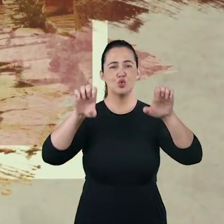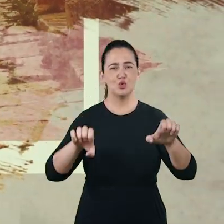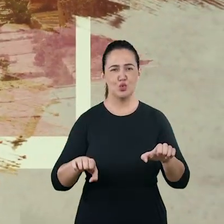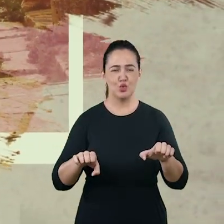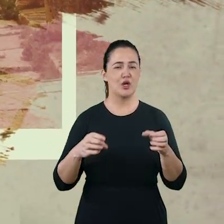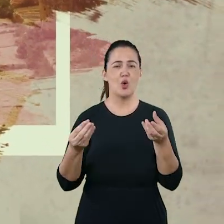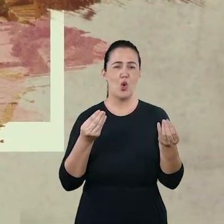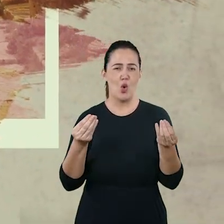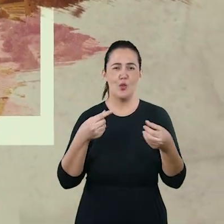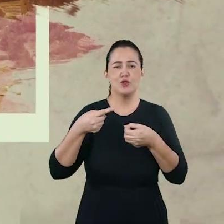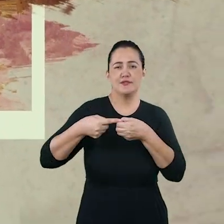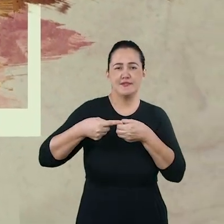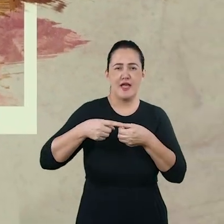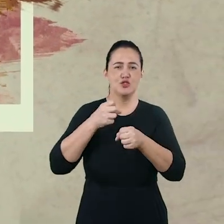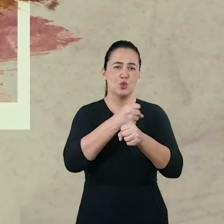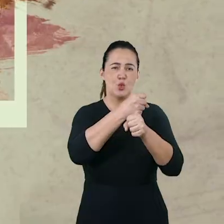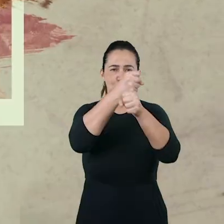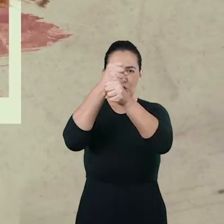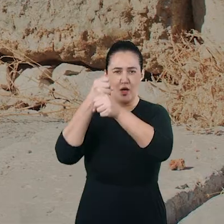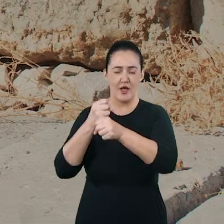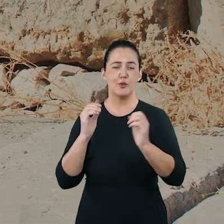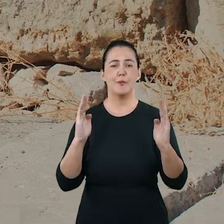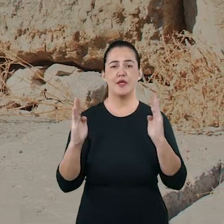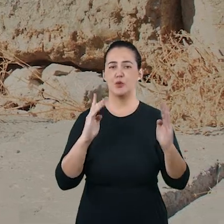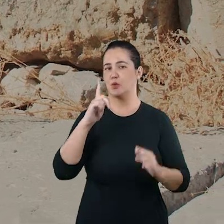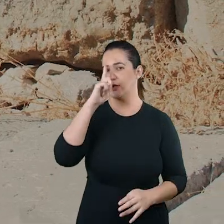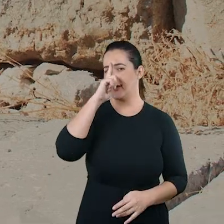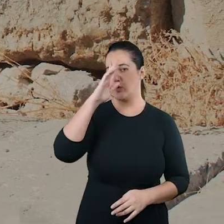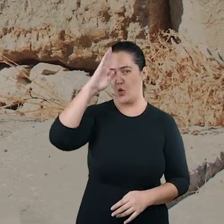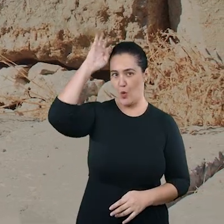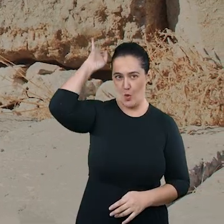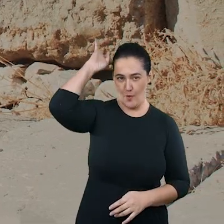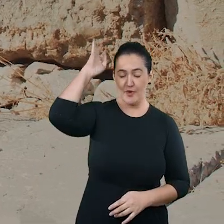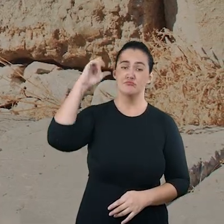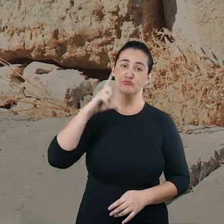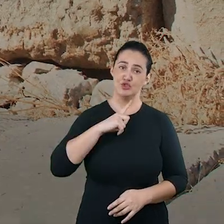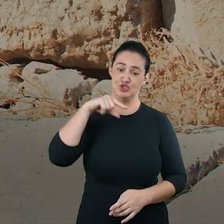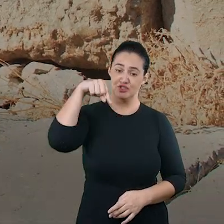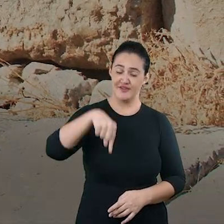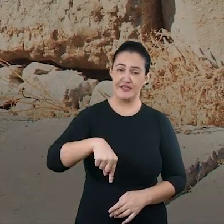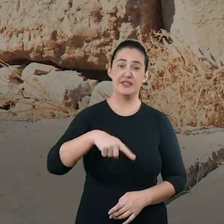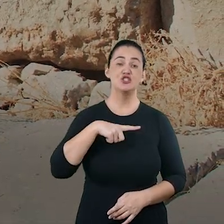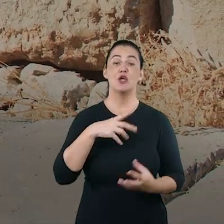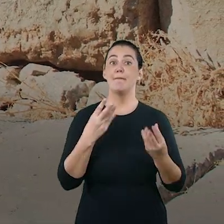era estruturada na época greco-romana. E aqui realmente havia uma grande